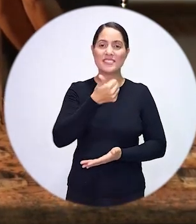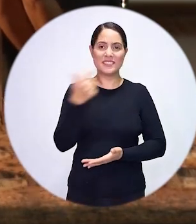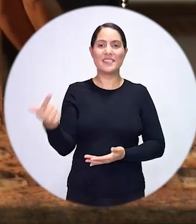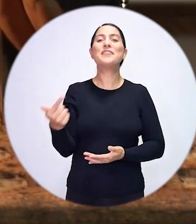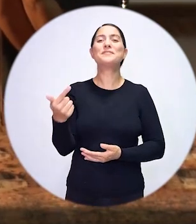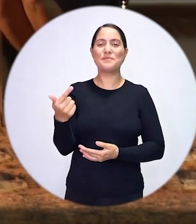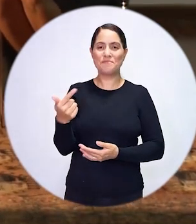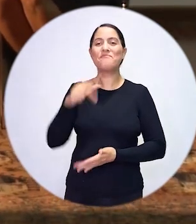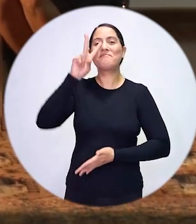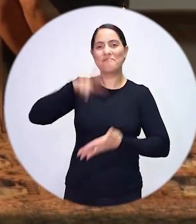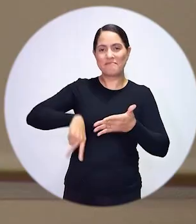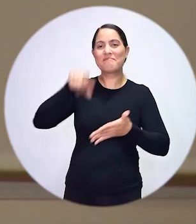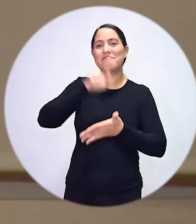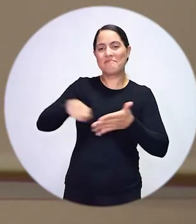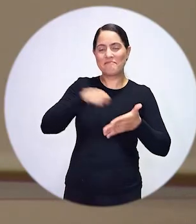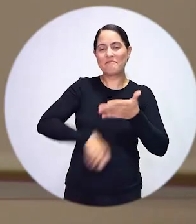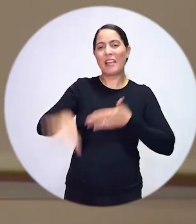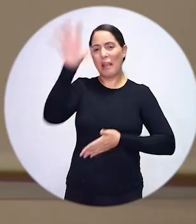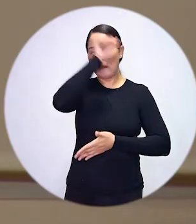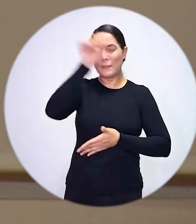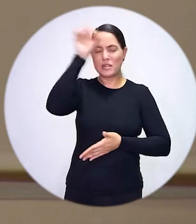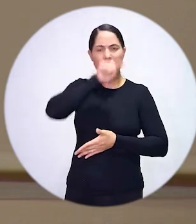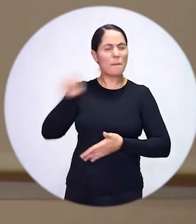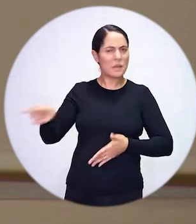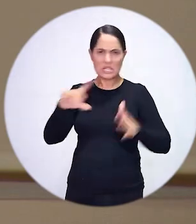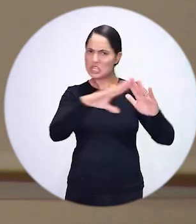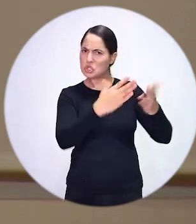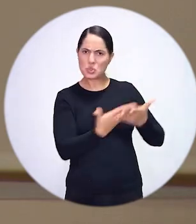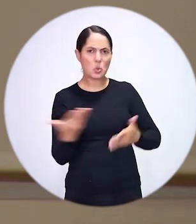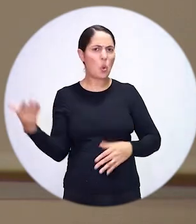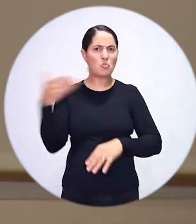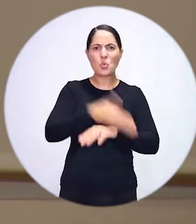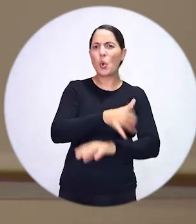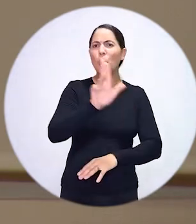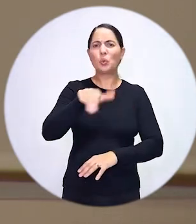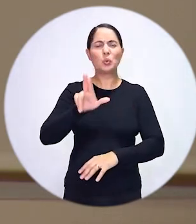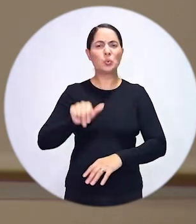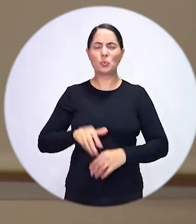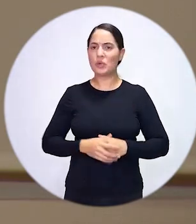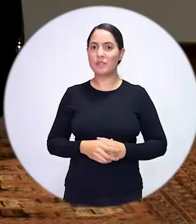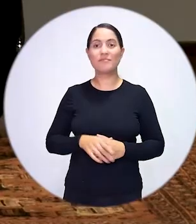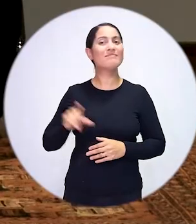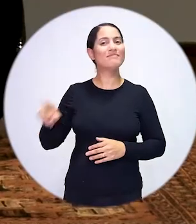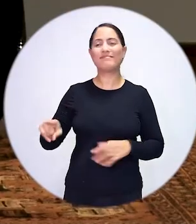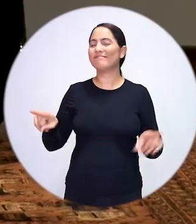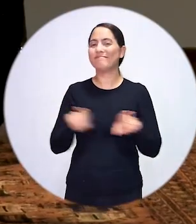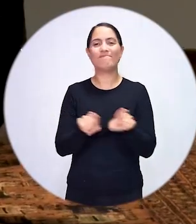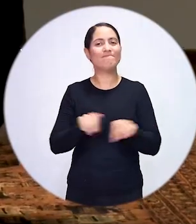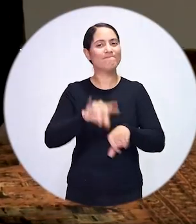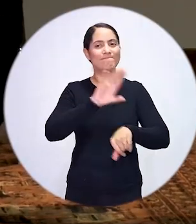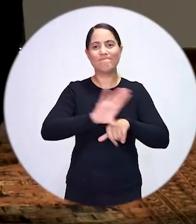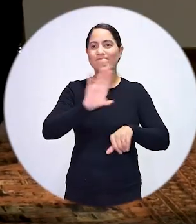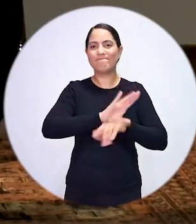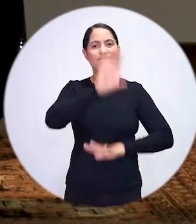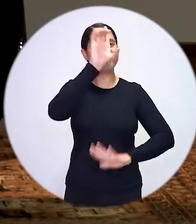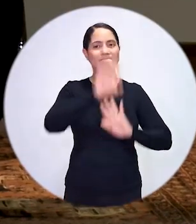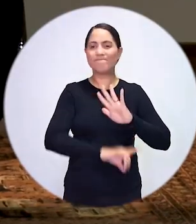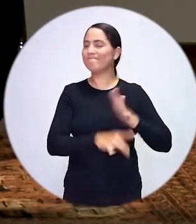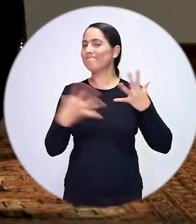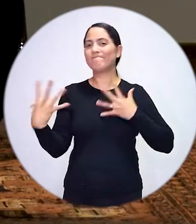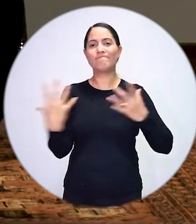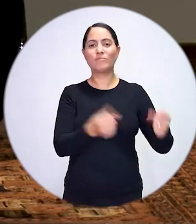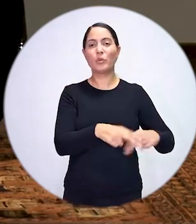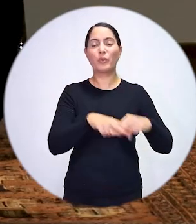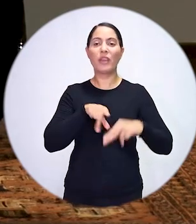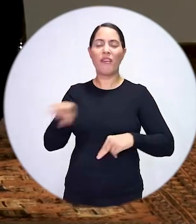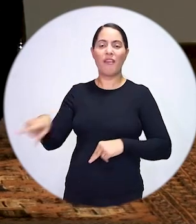aos 17 anos de idade. Luiz Gama nunca frequentou escolas e, por ser negro, não foi admitido no curso de Direito